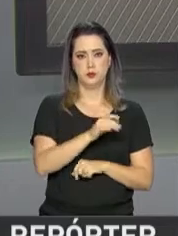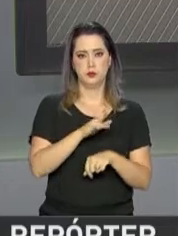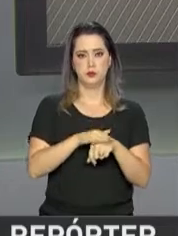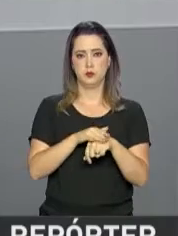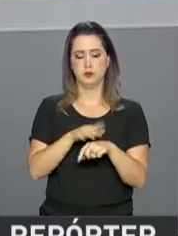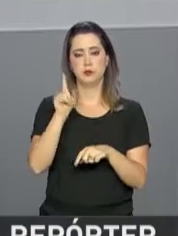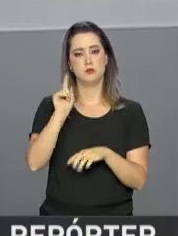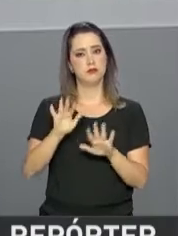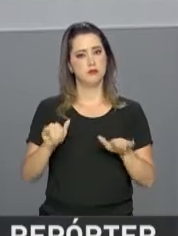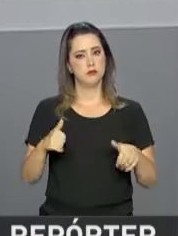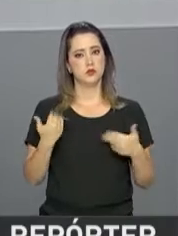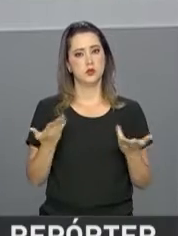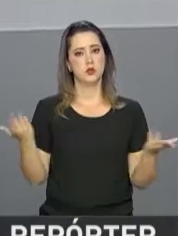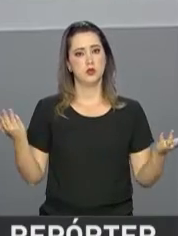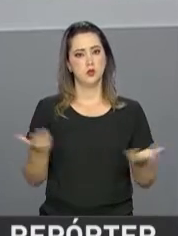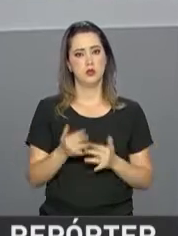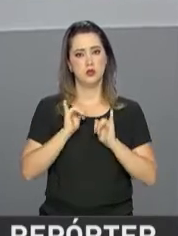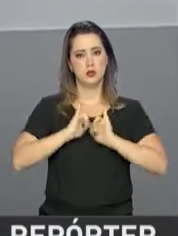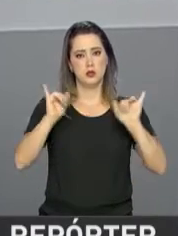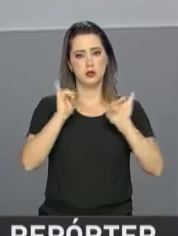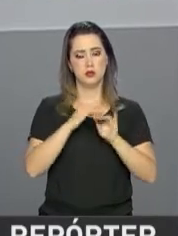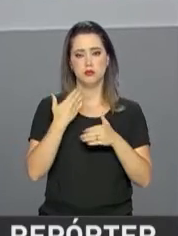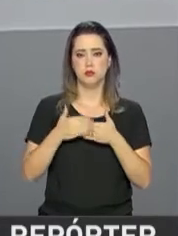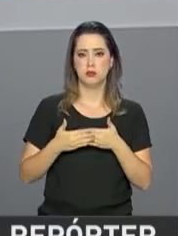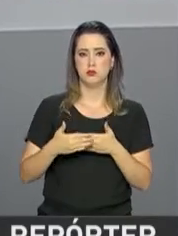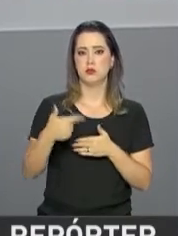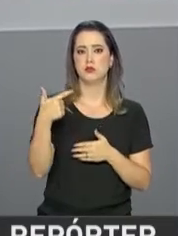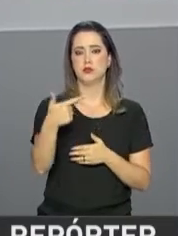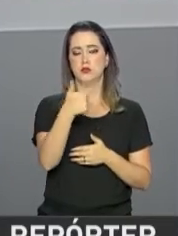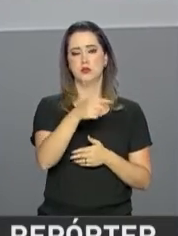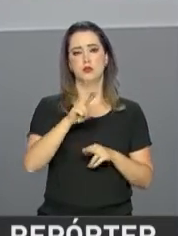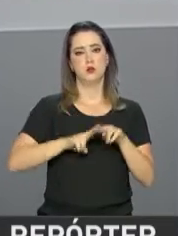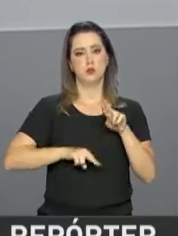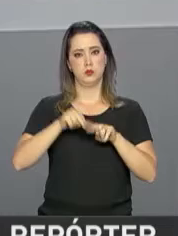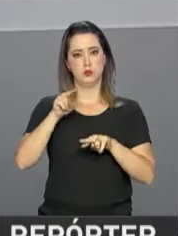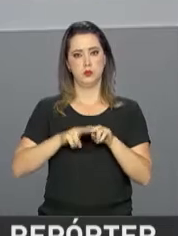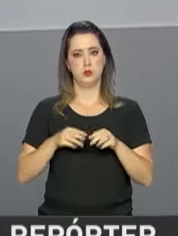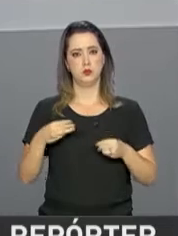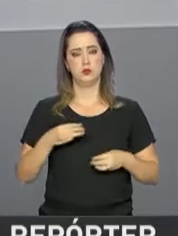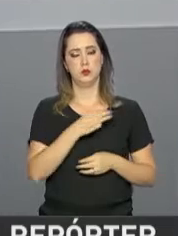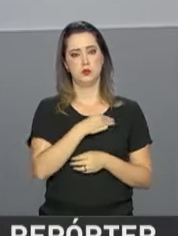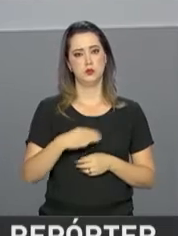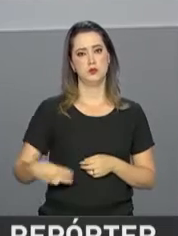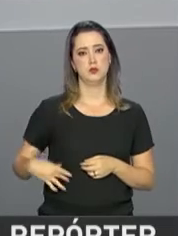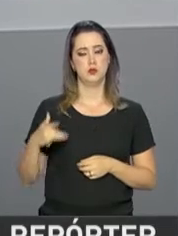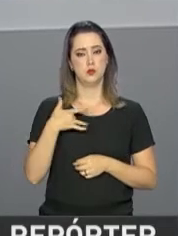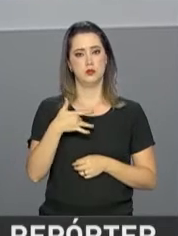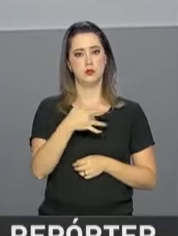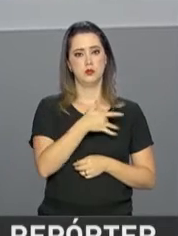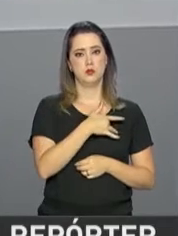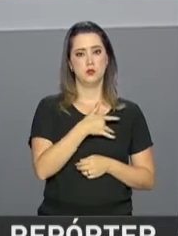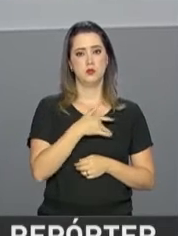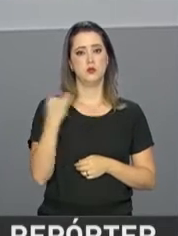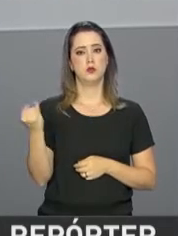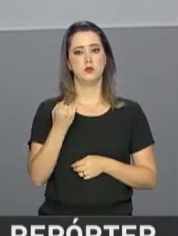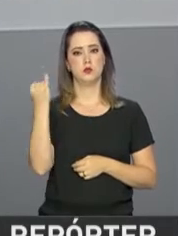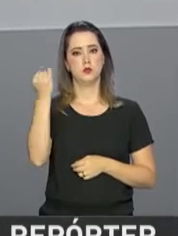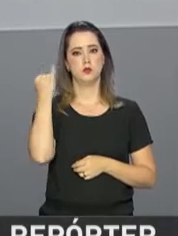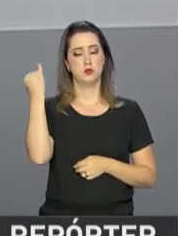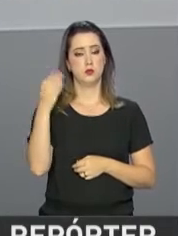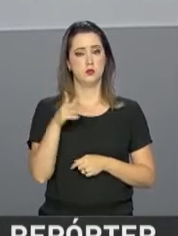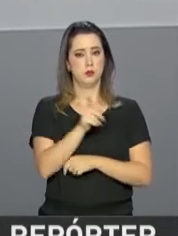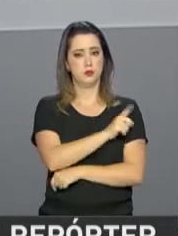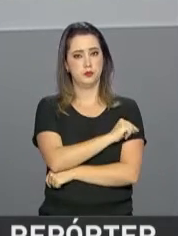e é por isso que agora a campanha vai ser prorrogado até 22 de junho o ministro da saúde gilberto occhi destacou a